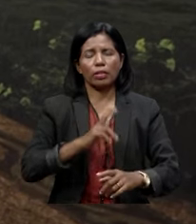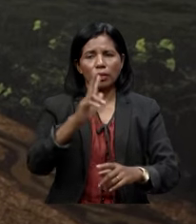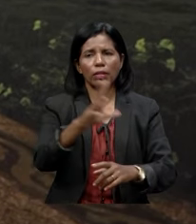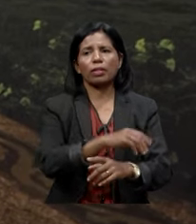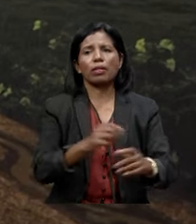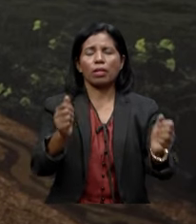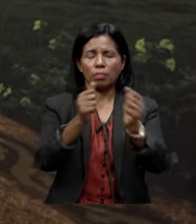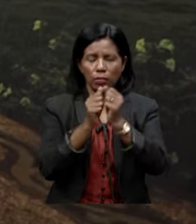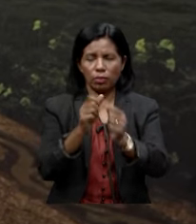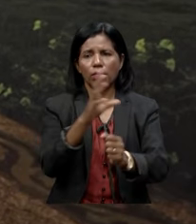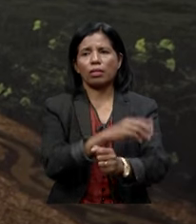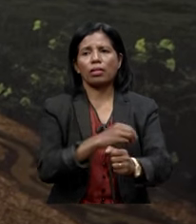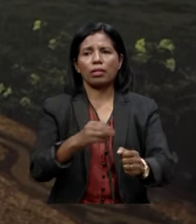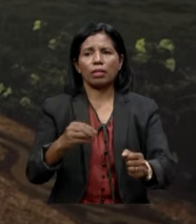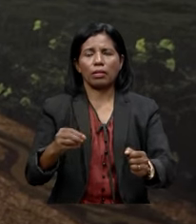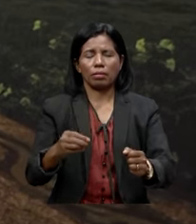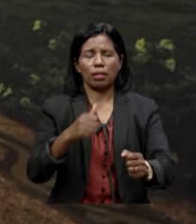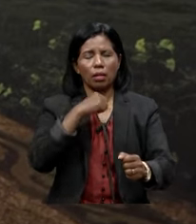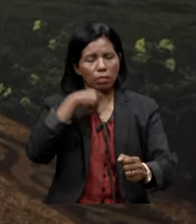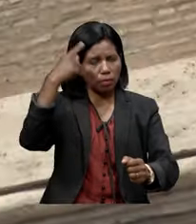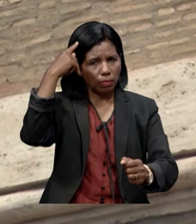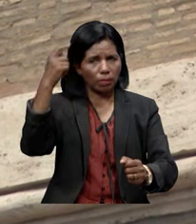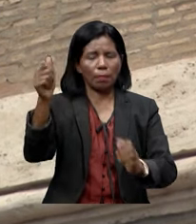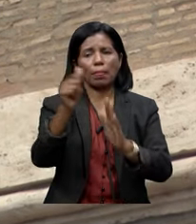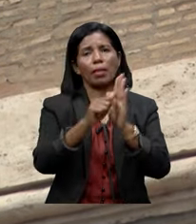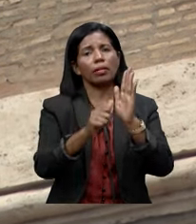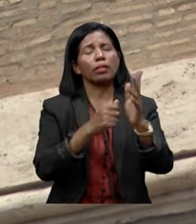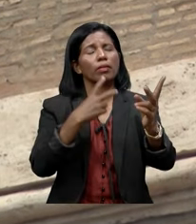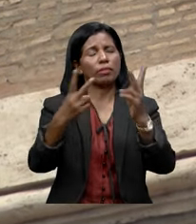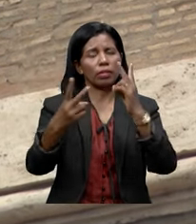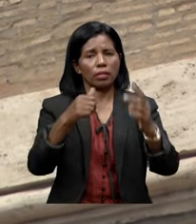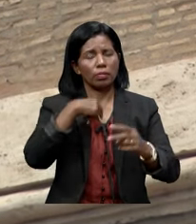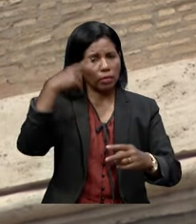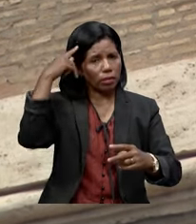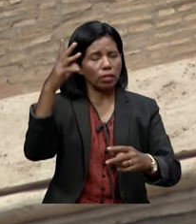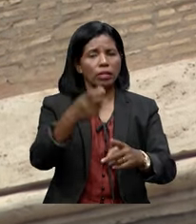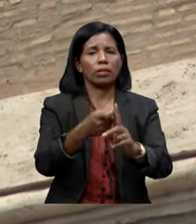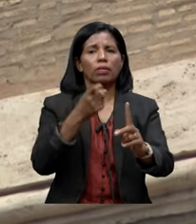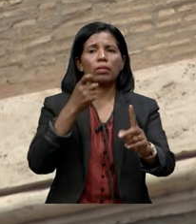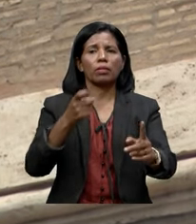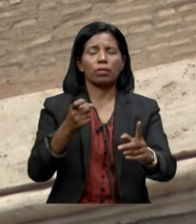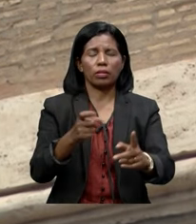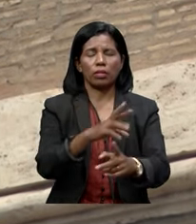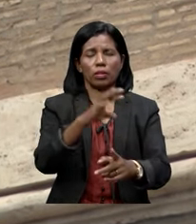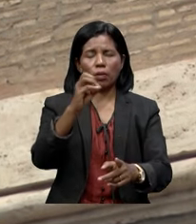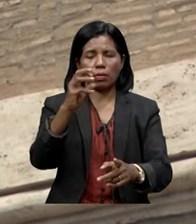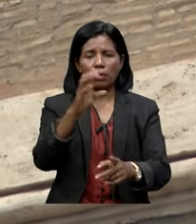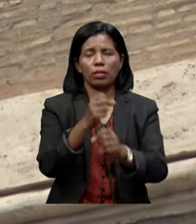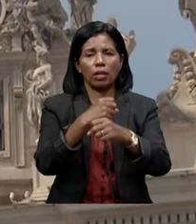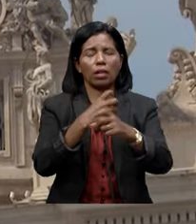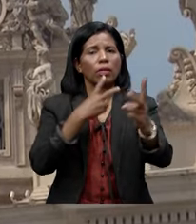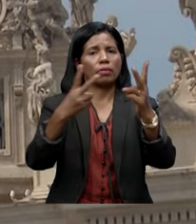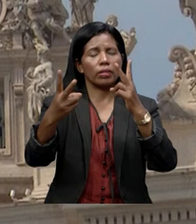as condições para o Papa. Tu agenda viagem Papa Nian, ou em Papa Saihusi, Roma, onde há viagem na